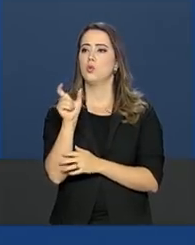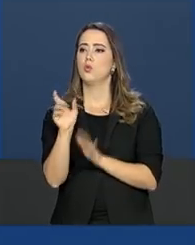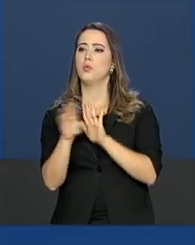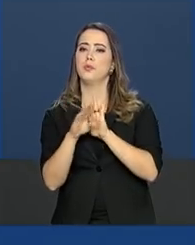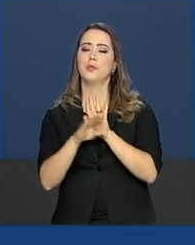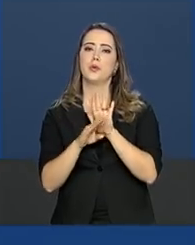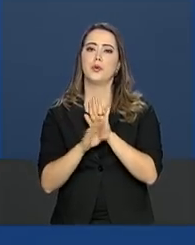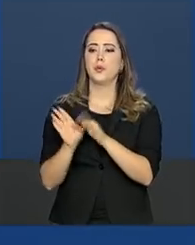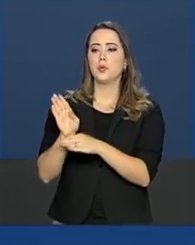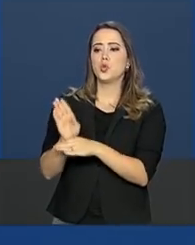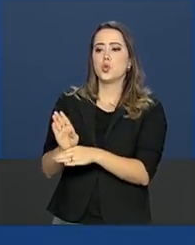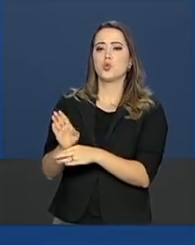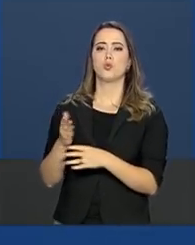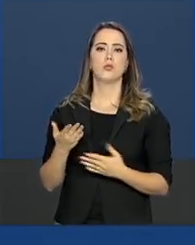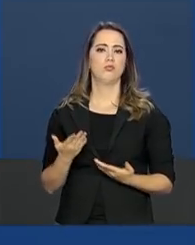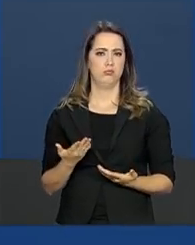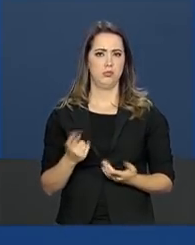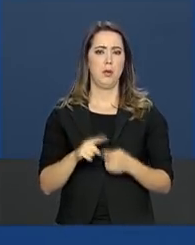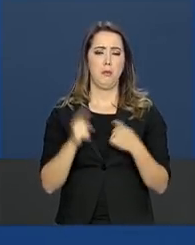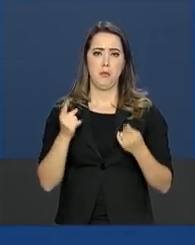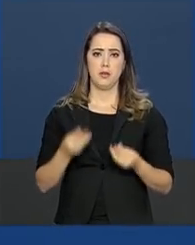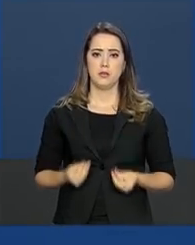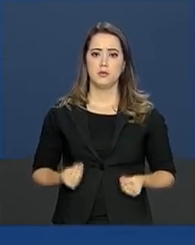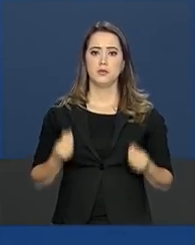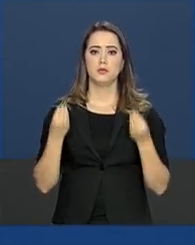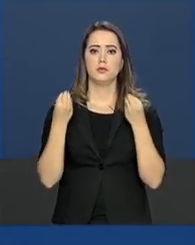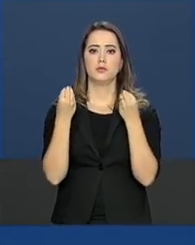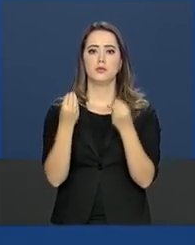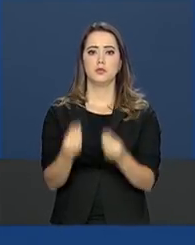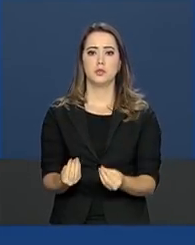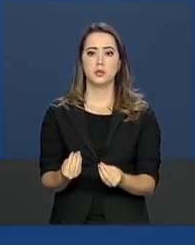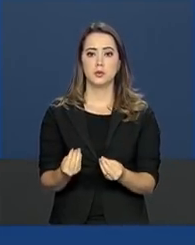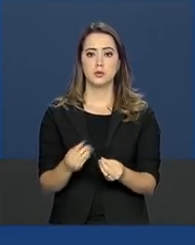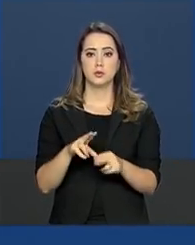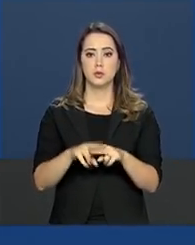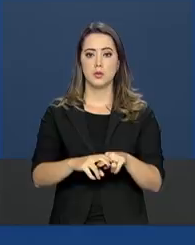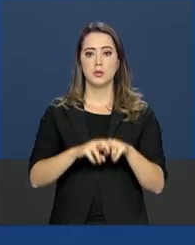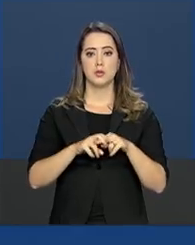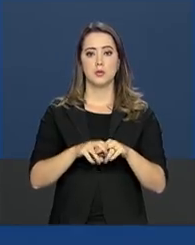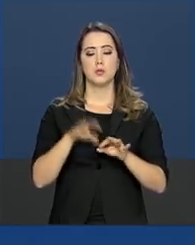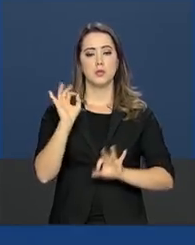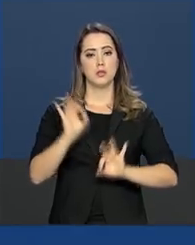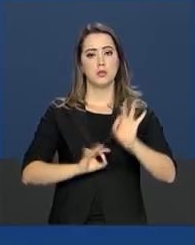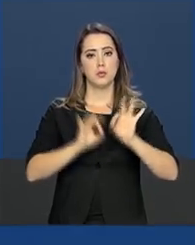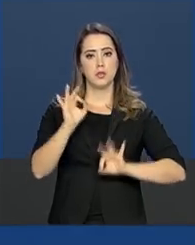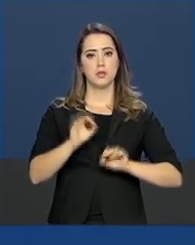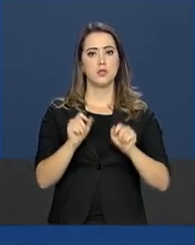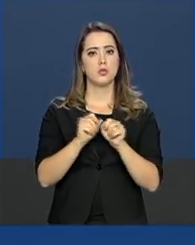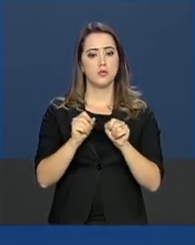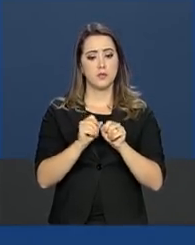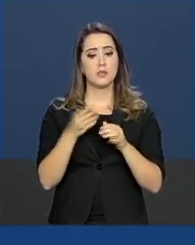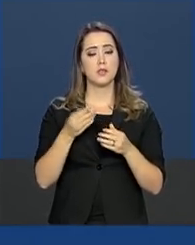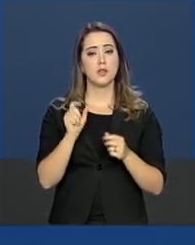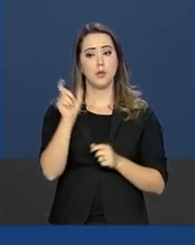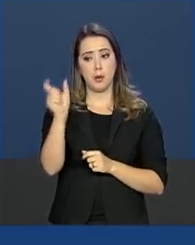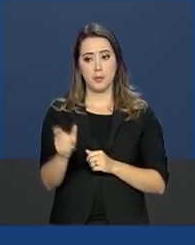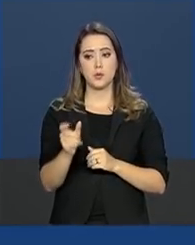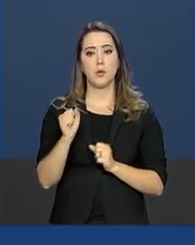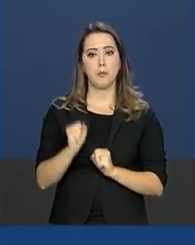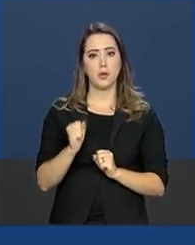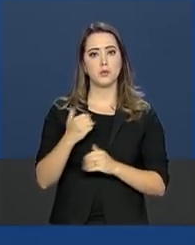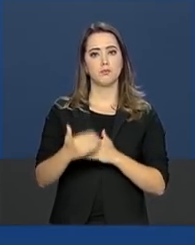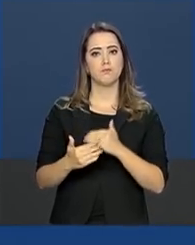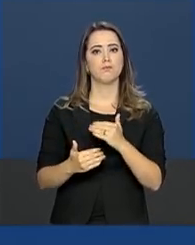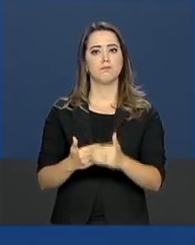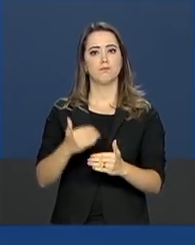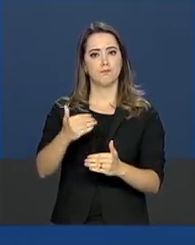programa assistencialista, mas dá-se, isto sim, pela forma de fazer com que a pessoa progrida. Daí